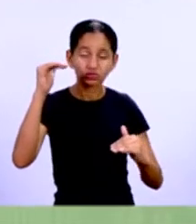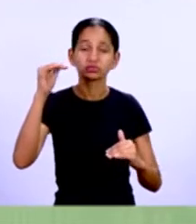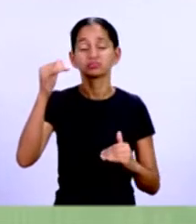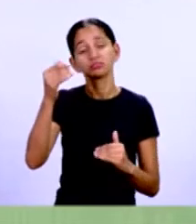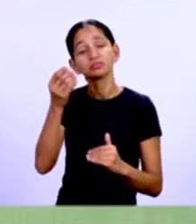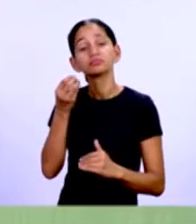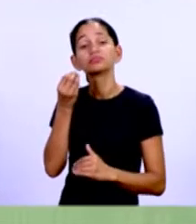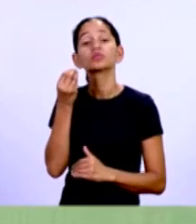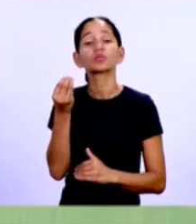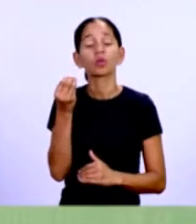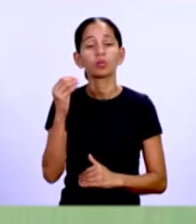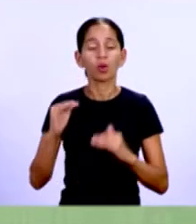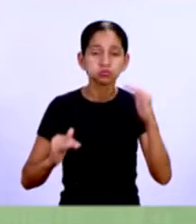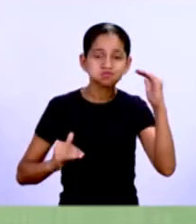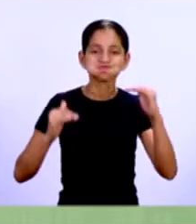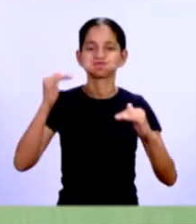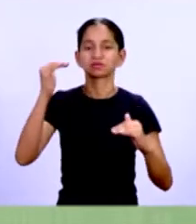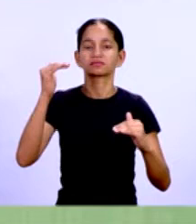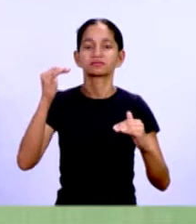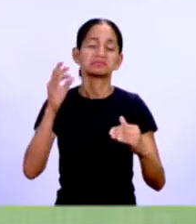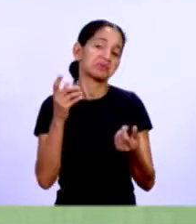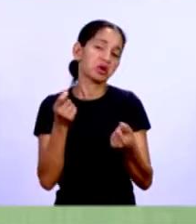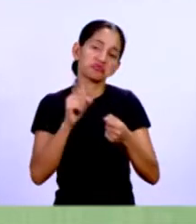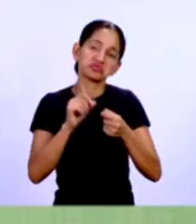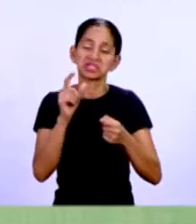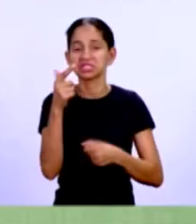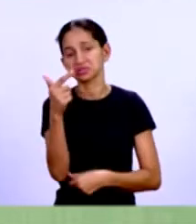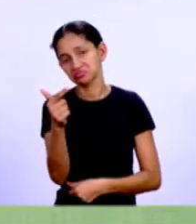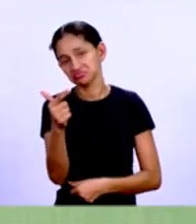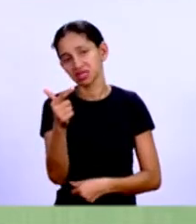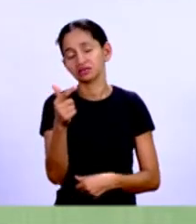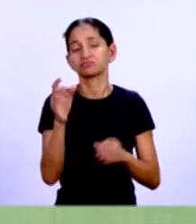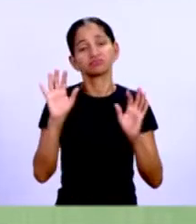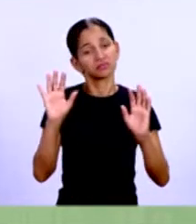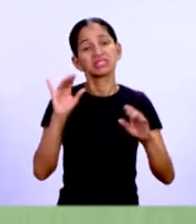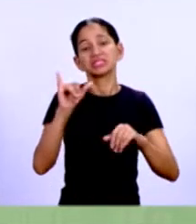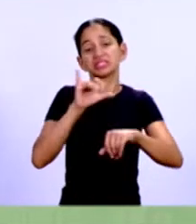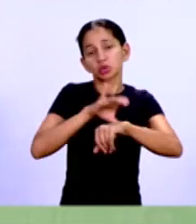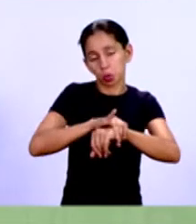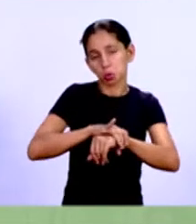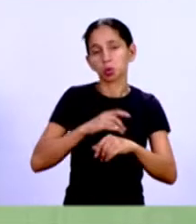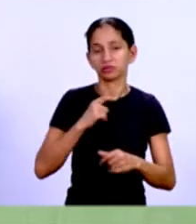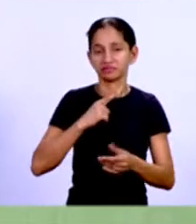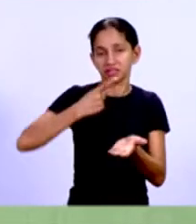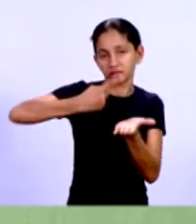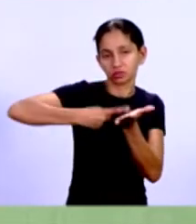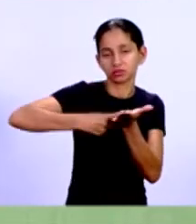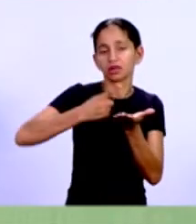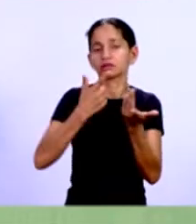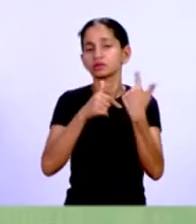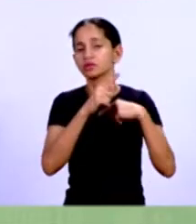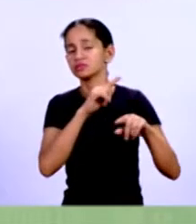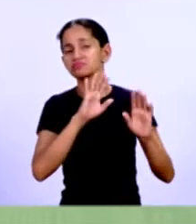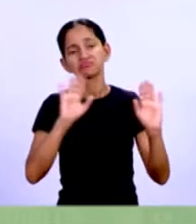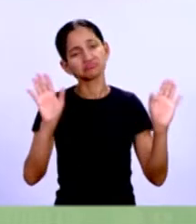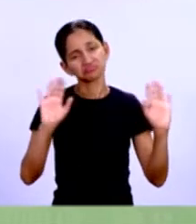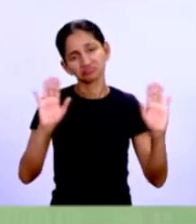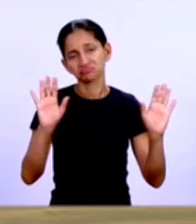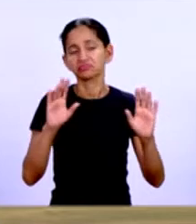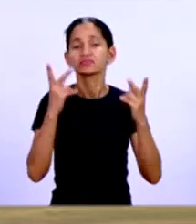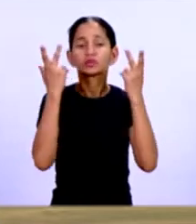acontecer, independente de você ter feito o controle, né? Apesar de você ter feito o controle. Exatamente. Isso está muito relacionado com